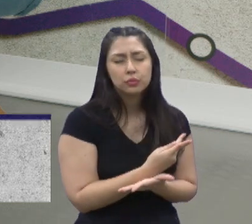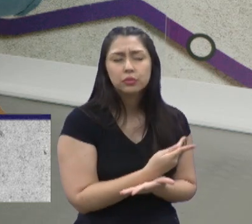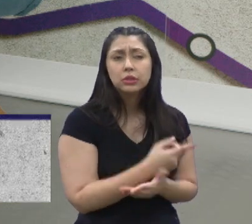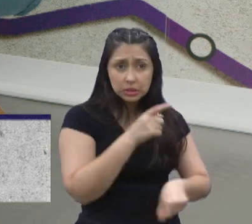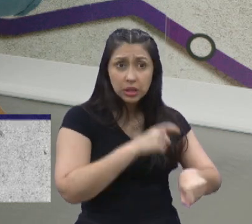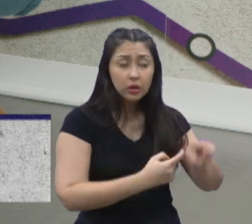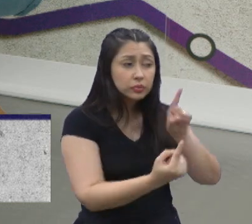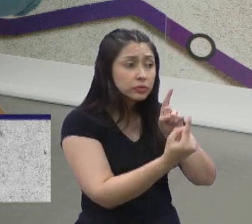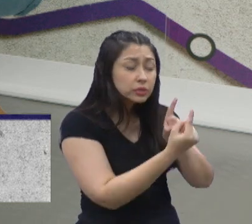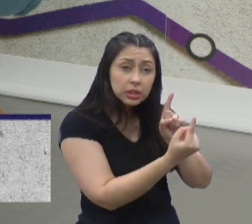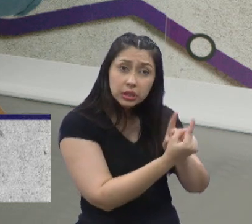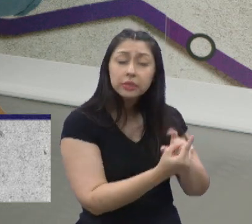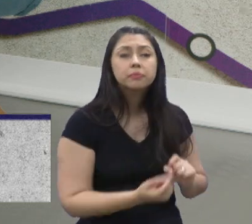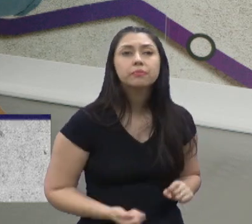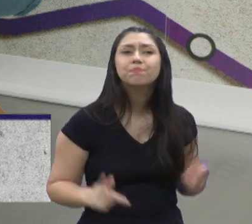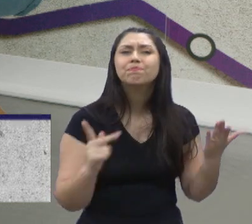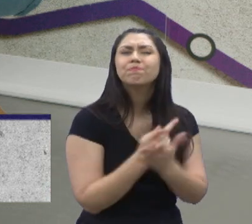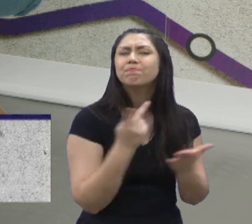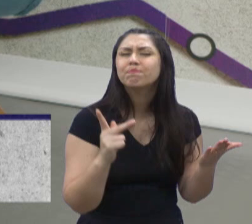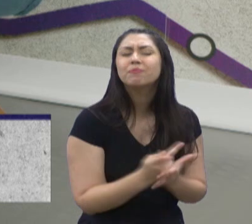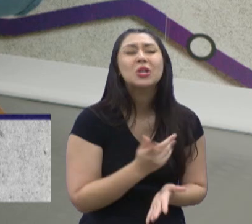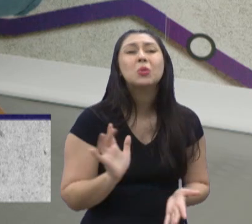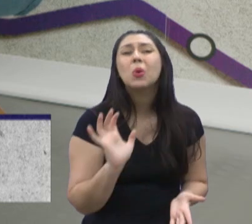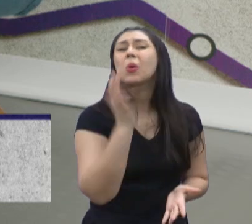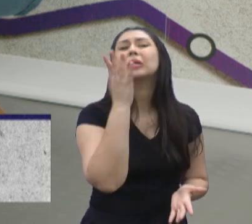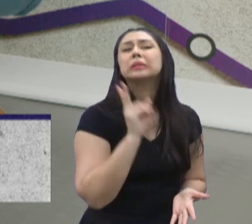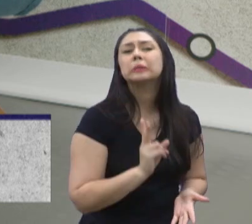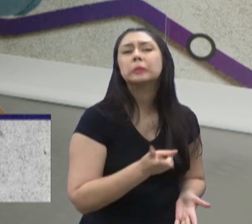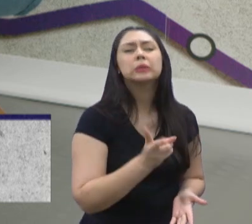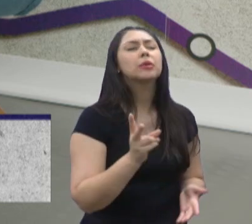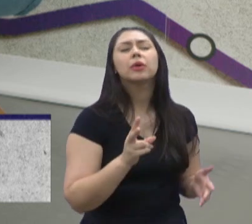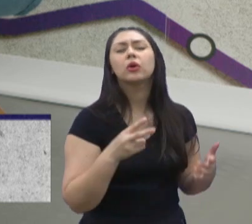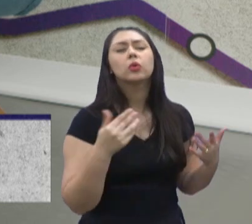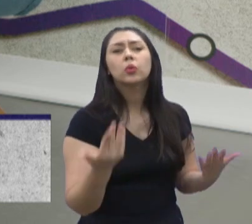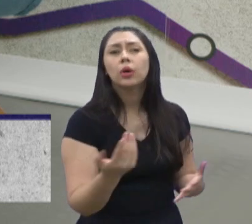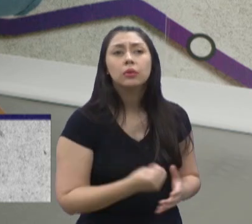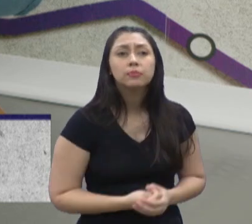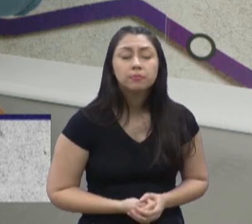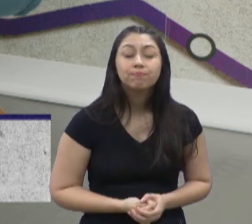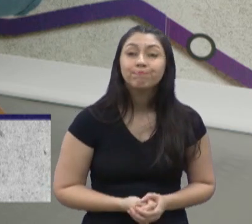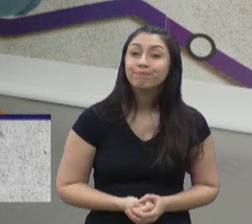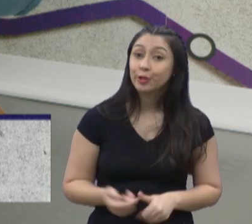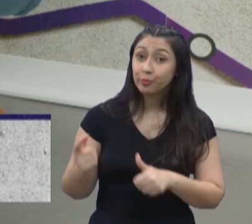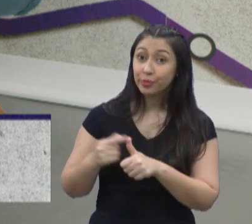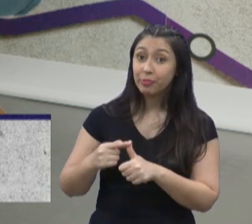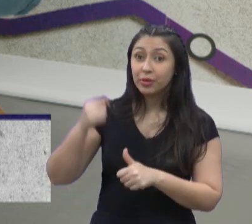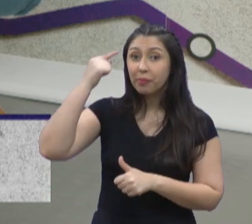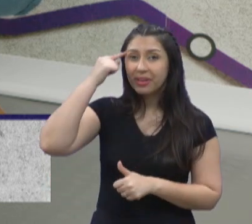atender aquela empresa, né? Quais são os erros ainda frequentes nessa parte de vendas, né? No mercado de vendas? Primeiro é achar que ninguém precisa